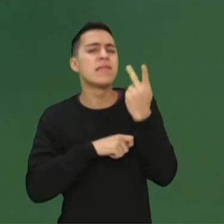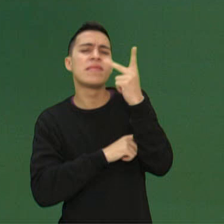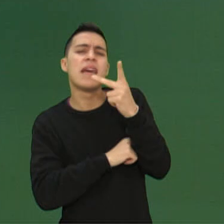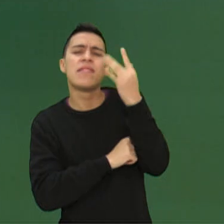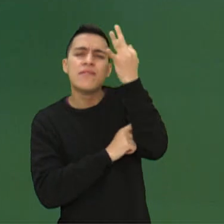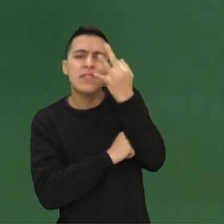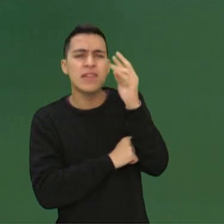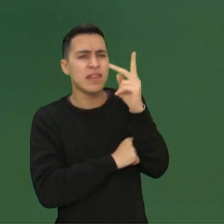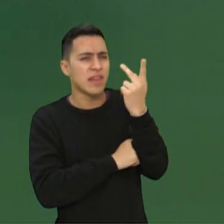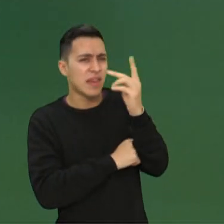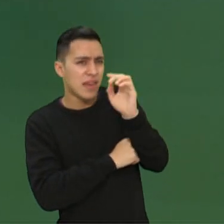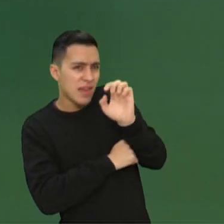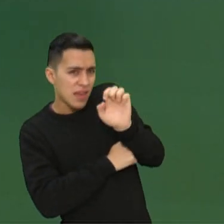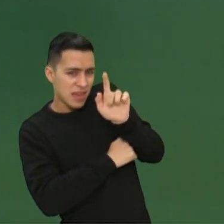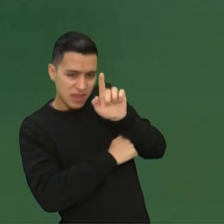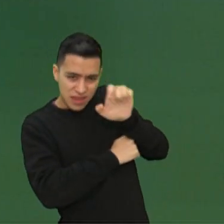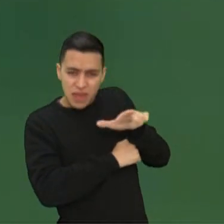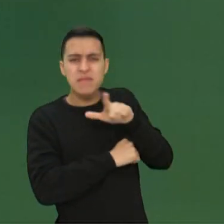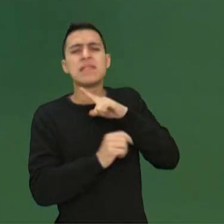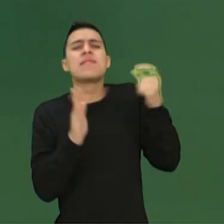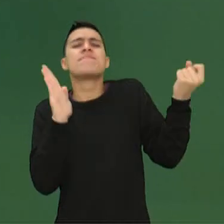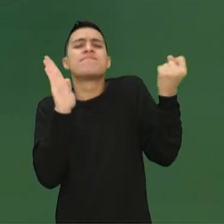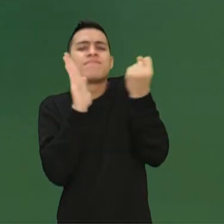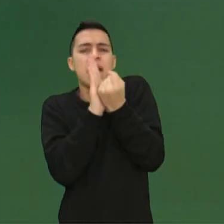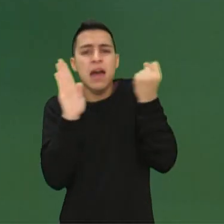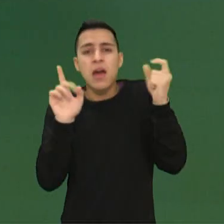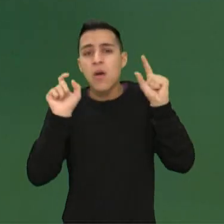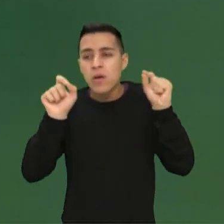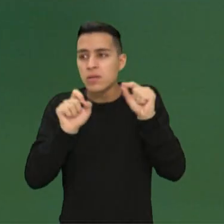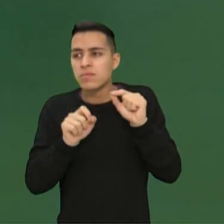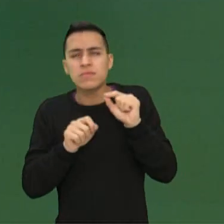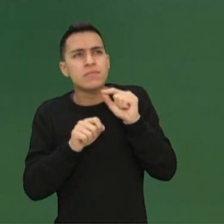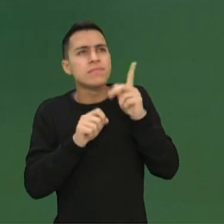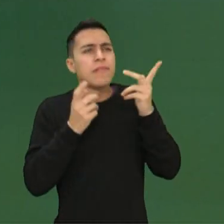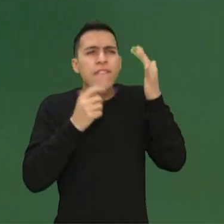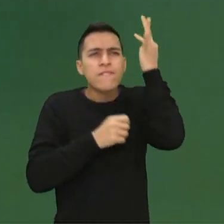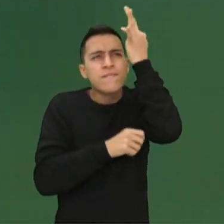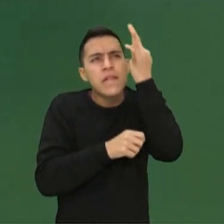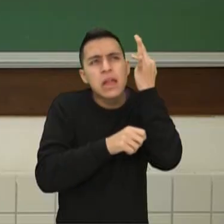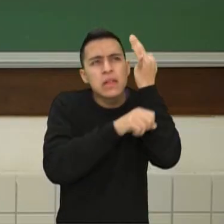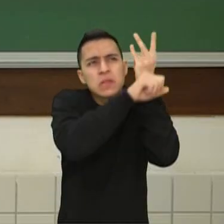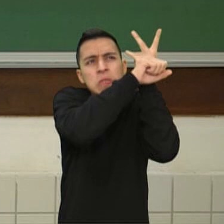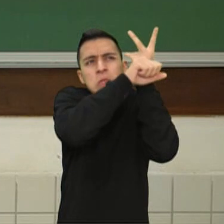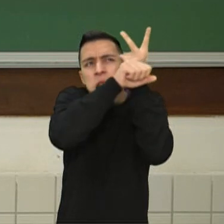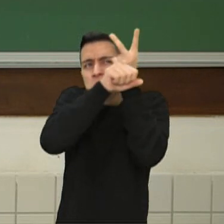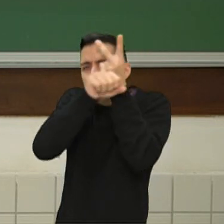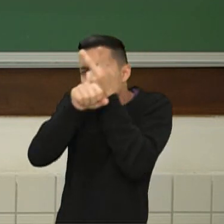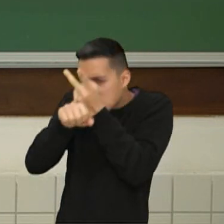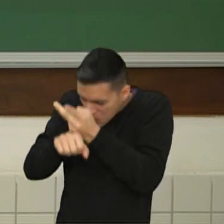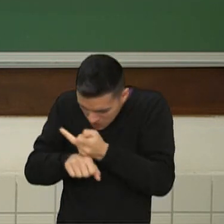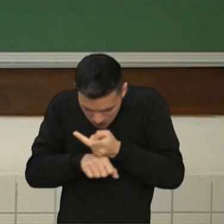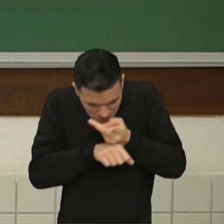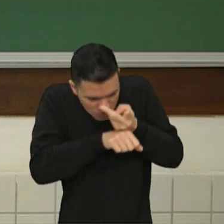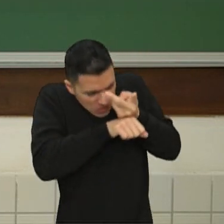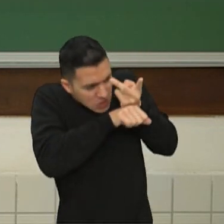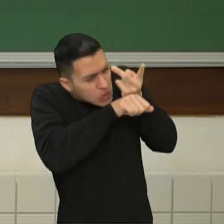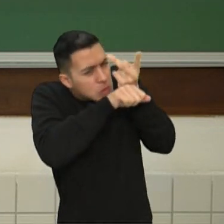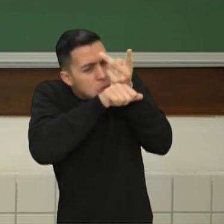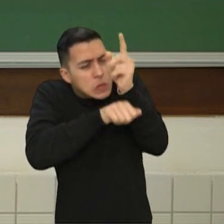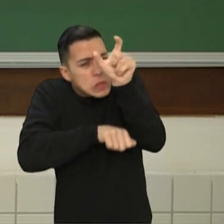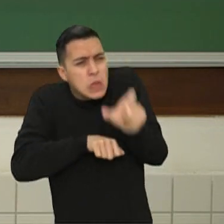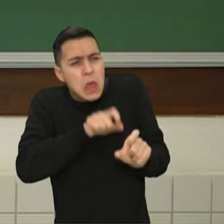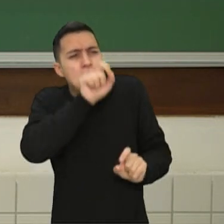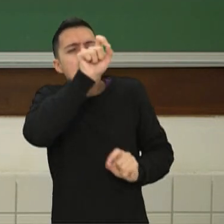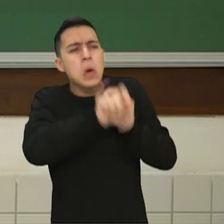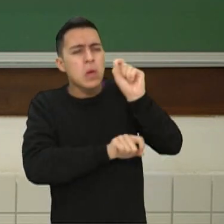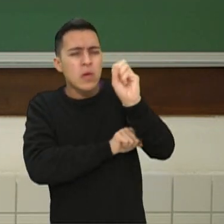como marca uma recuperação da busca filosófica pelo ser, tá? O que significa isso aí, né? Lá atrás, lá no primeiro